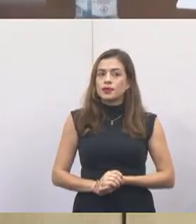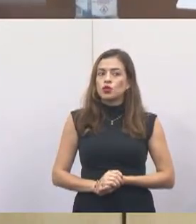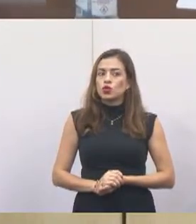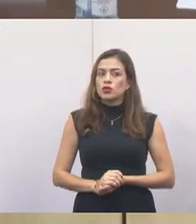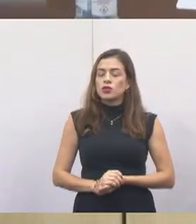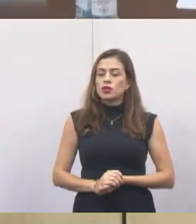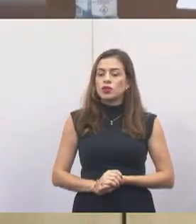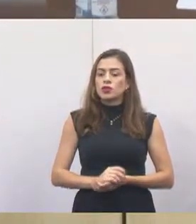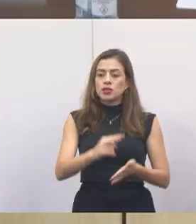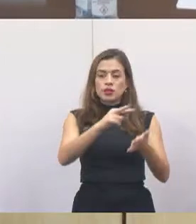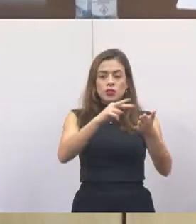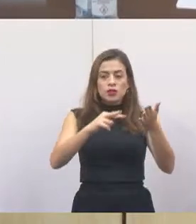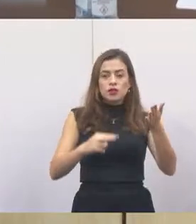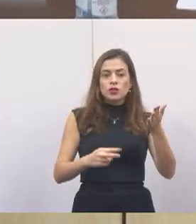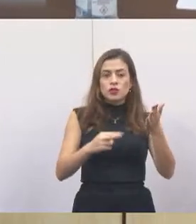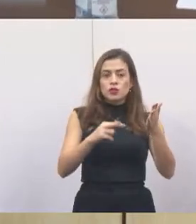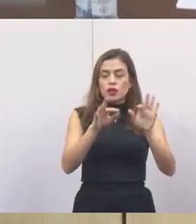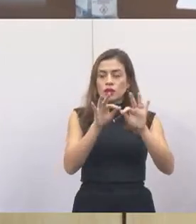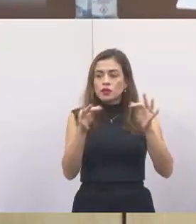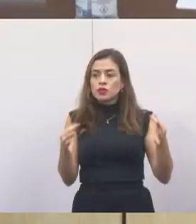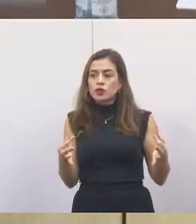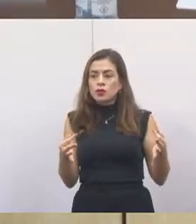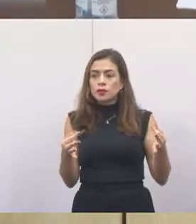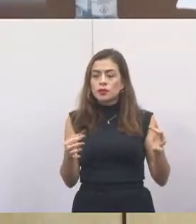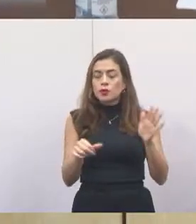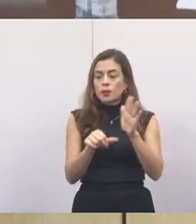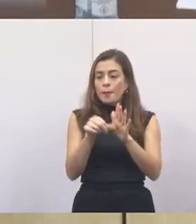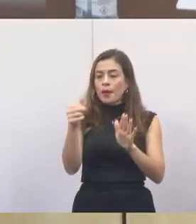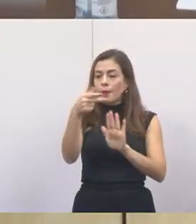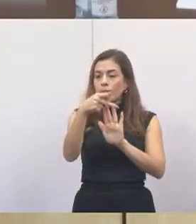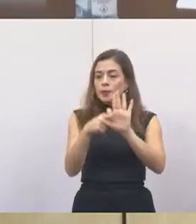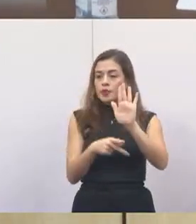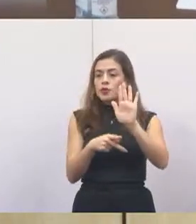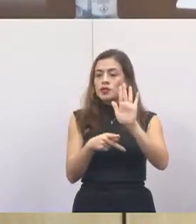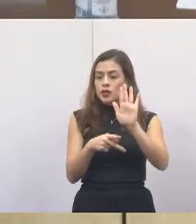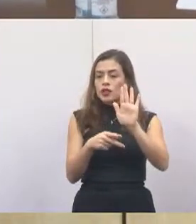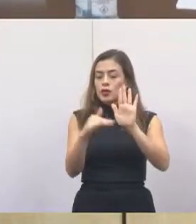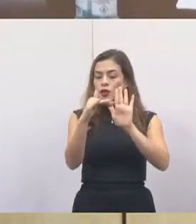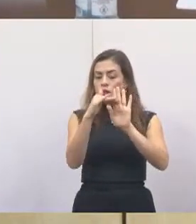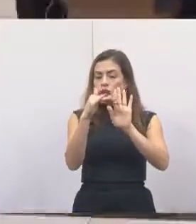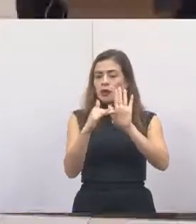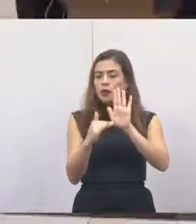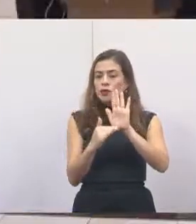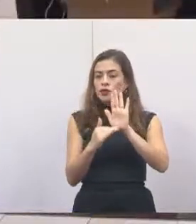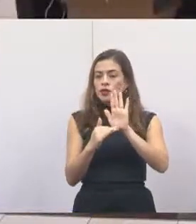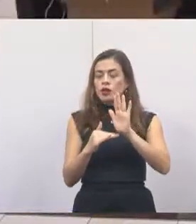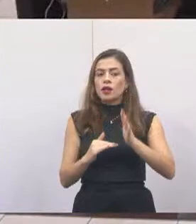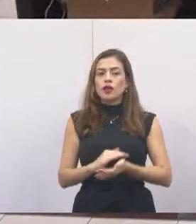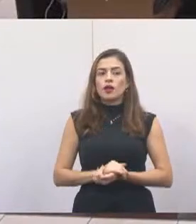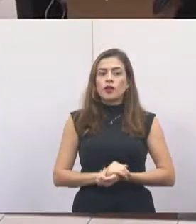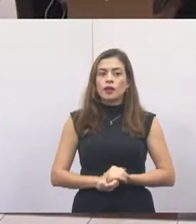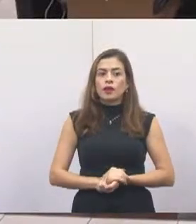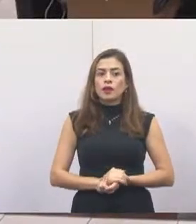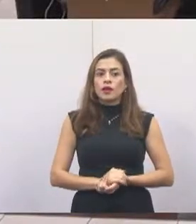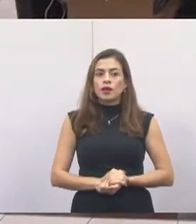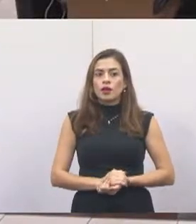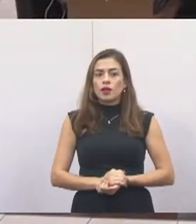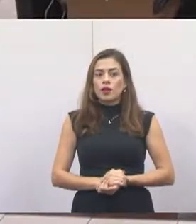que proceda à leitura do resumo do primeiro projeto constante da ordem do dia.